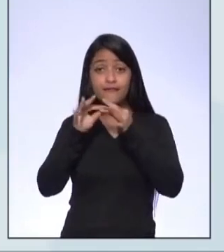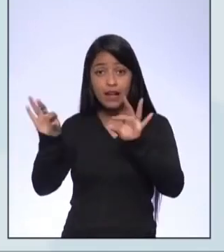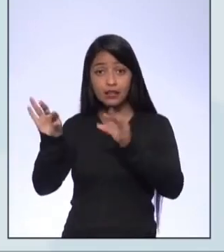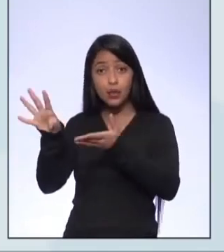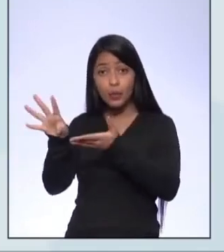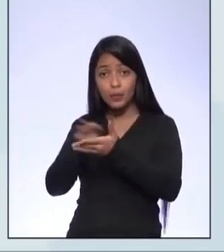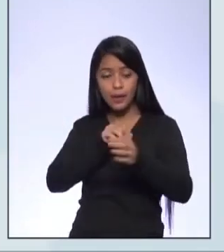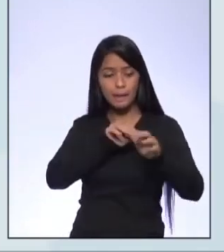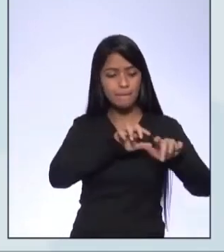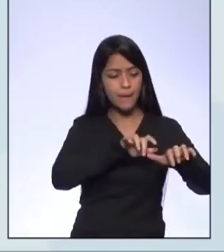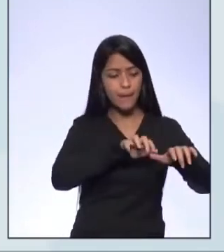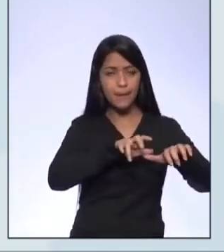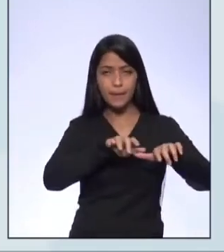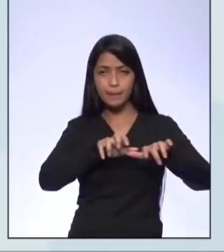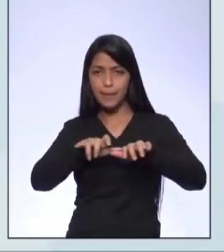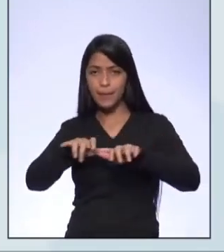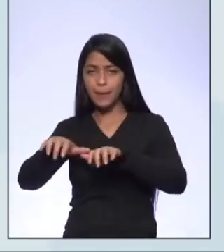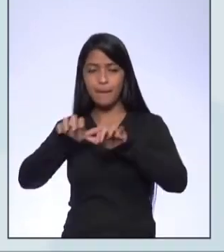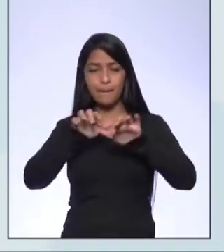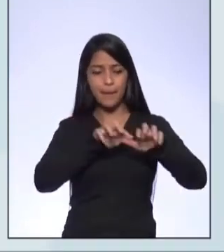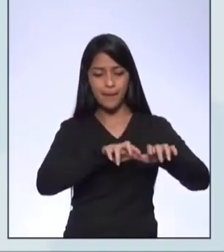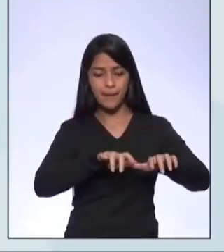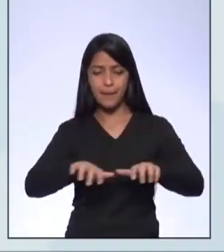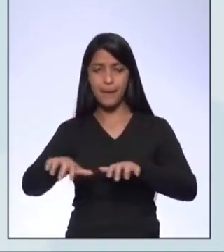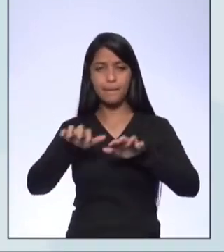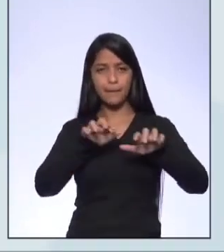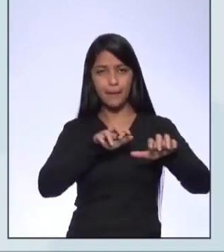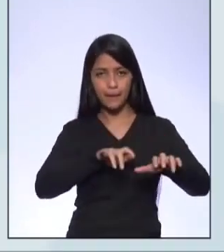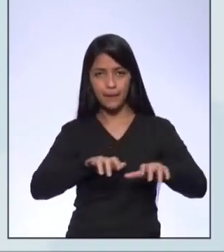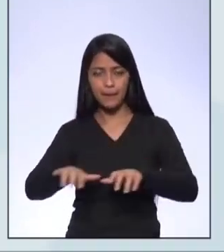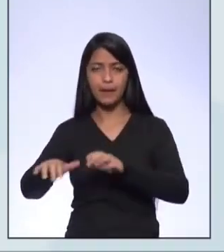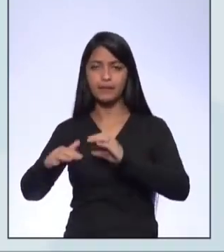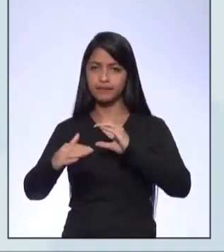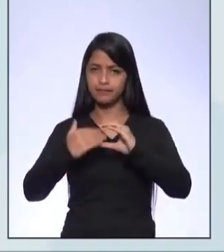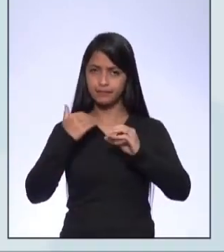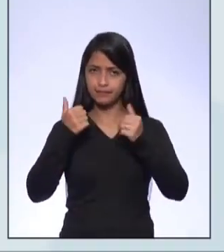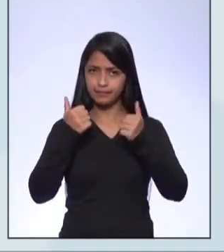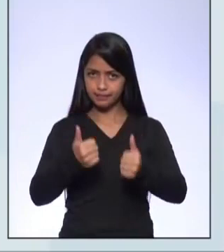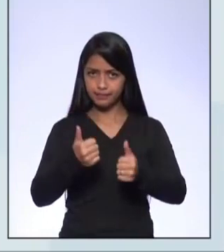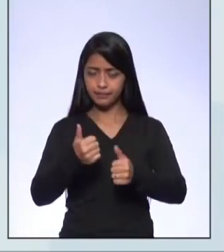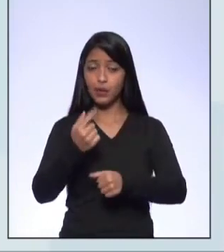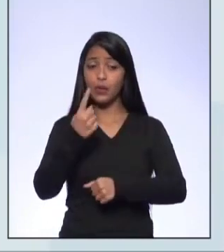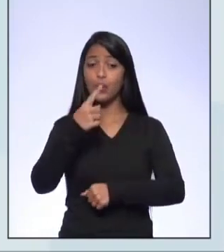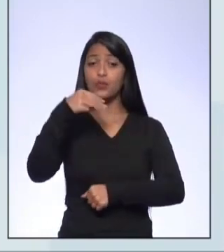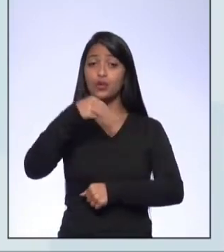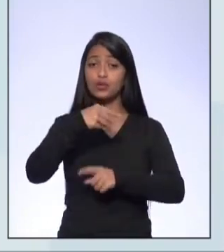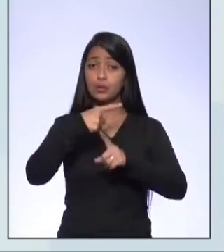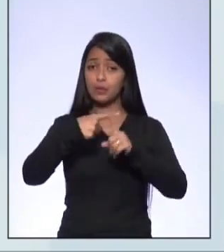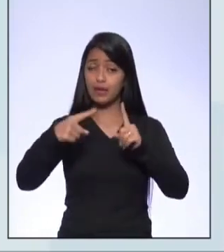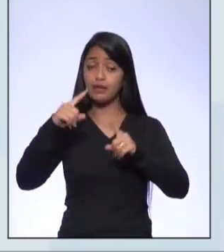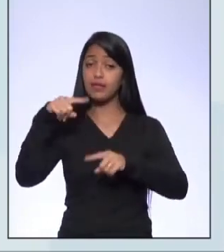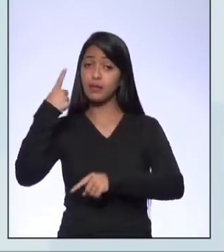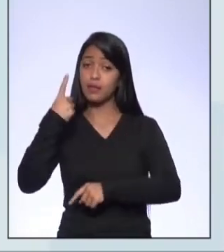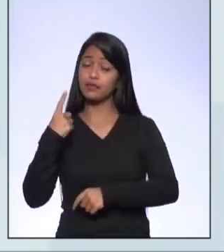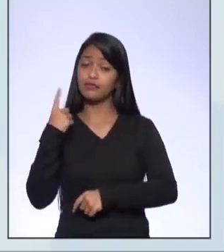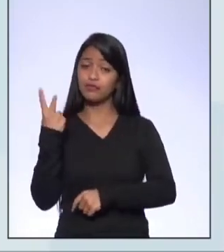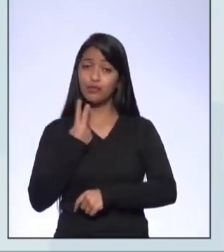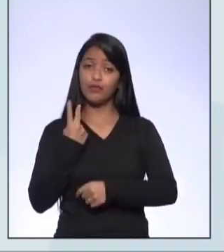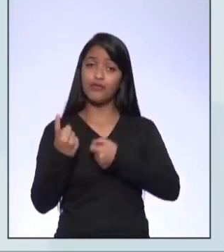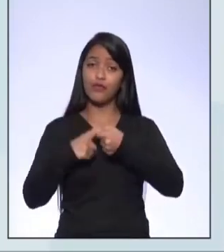frases completas, a gente vai dar 1 minuto e meio para que vocês digitem, e aí a gente volta com as respostas. Vamos